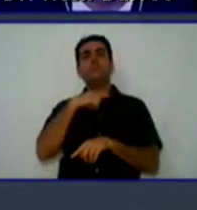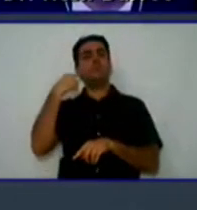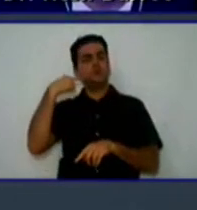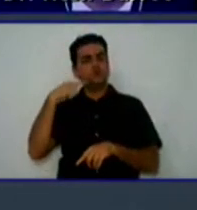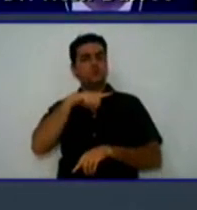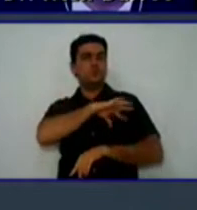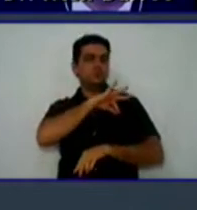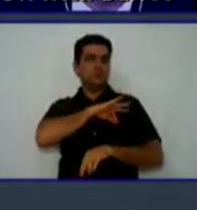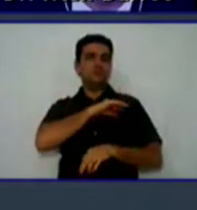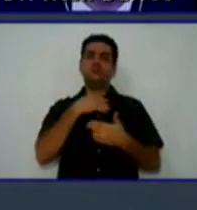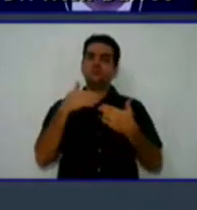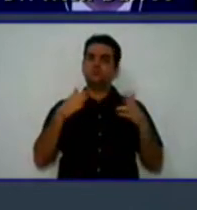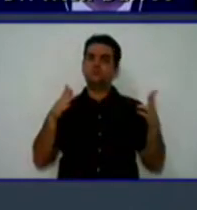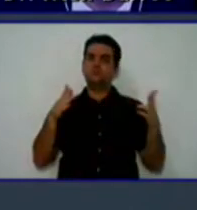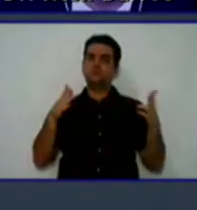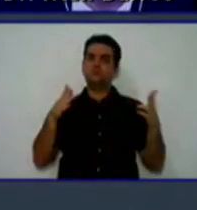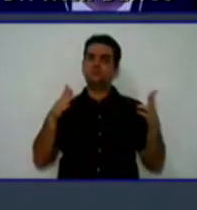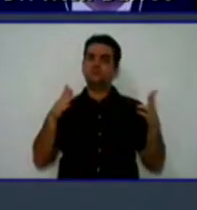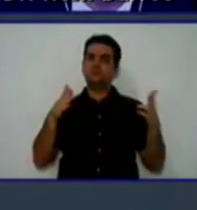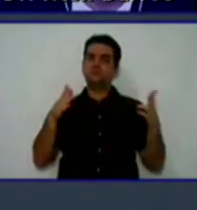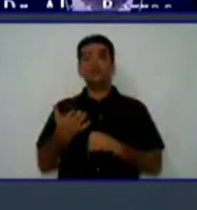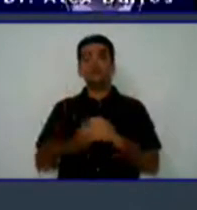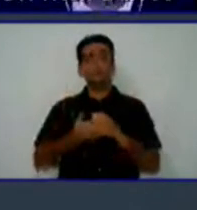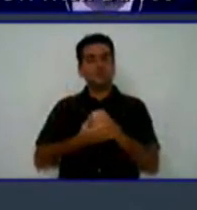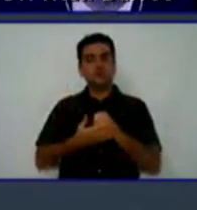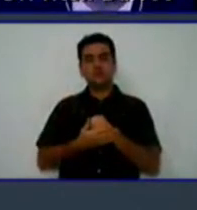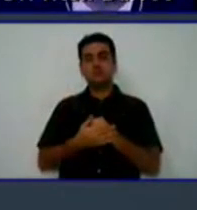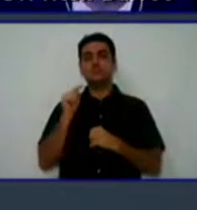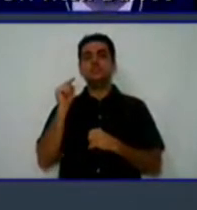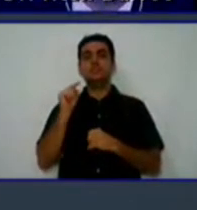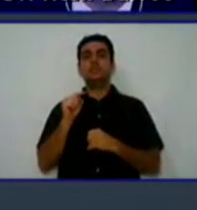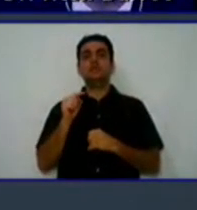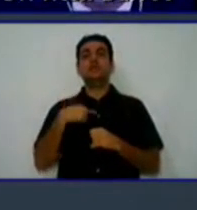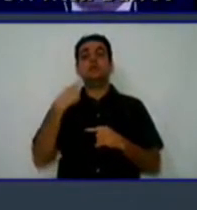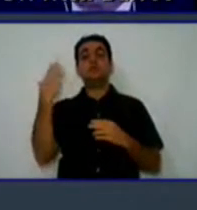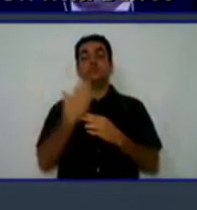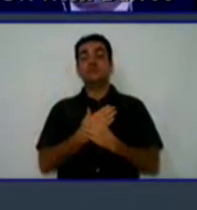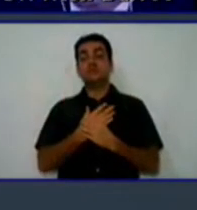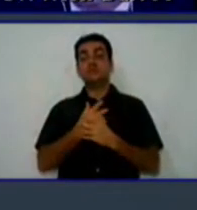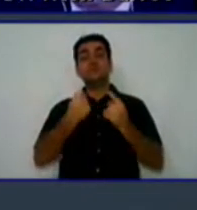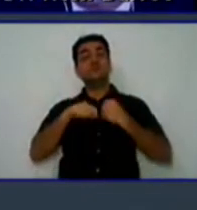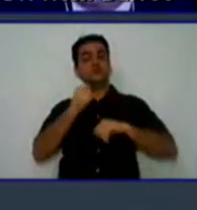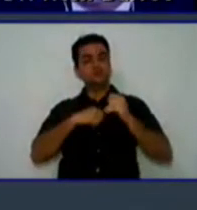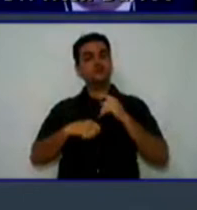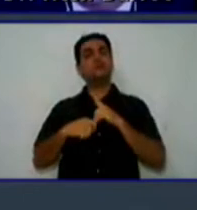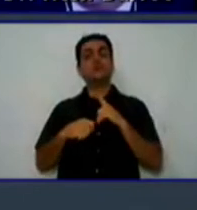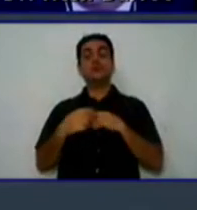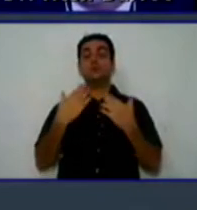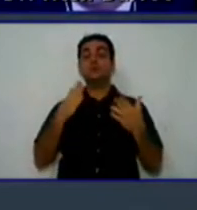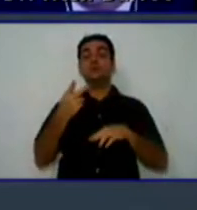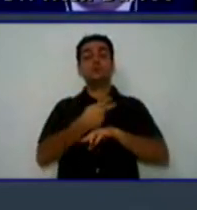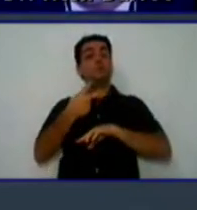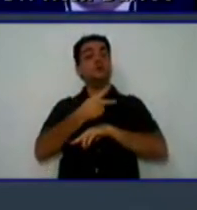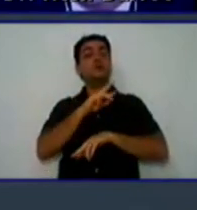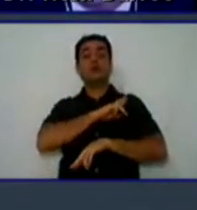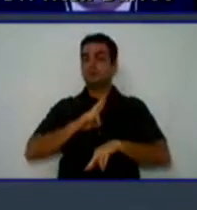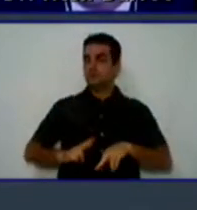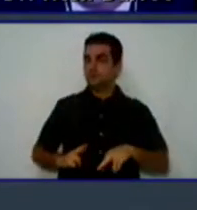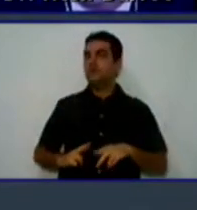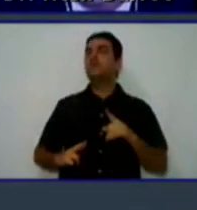instaurado e em andamento, e foi baseado em um procedimento administrativo instaurado pela Procuradoria da